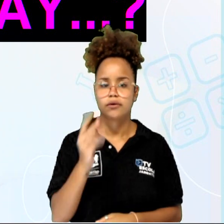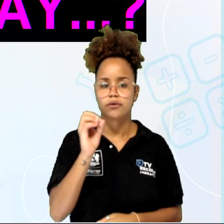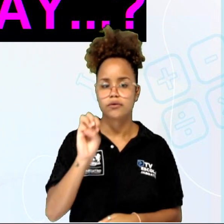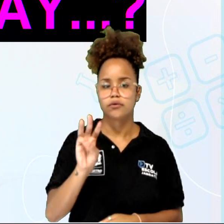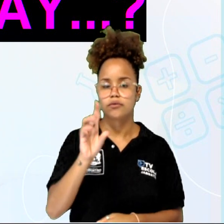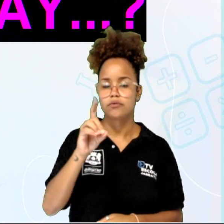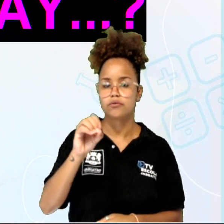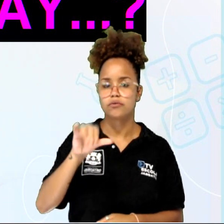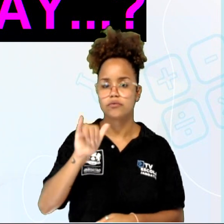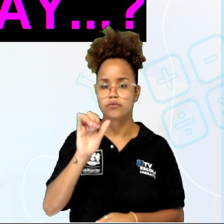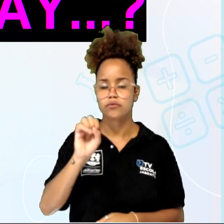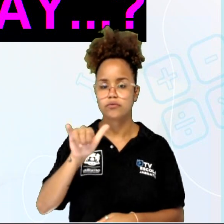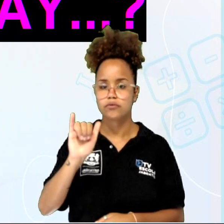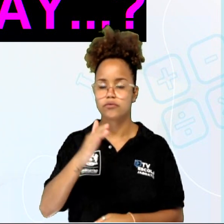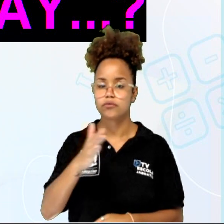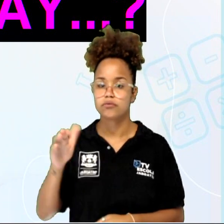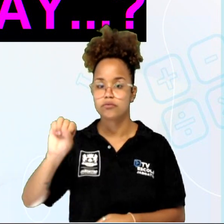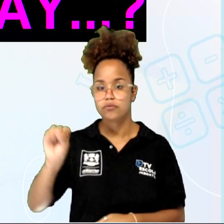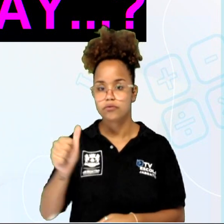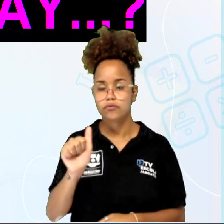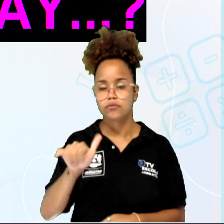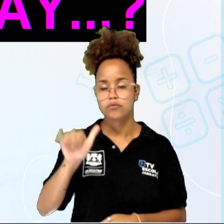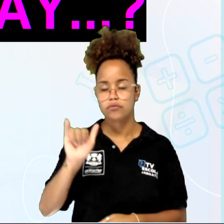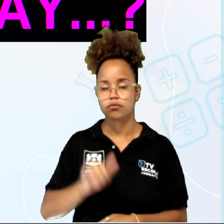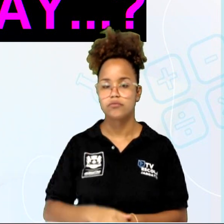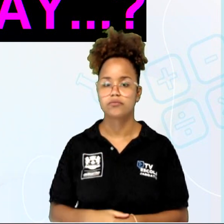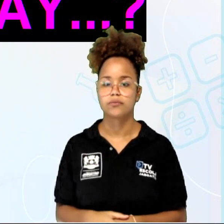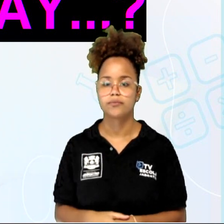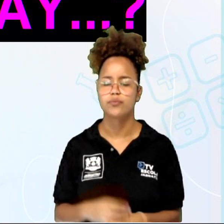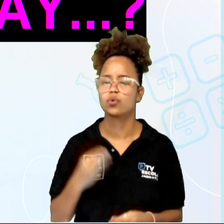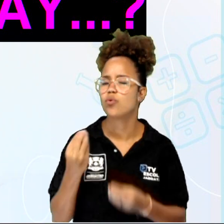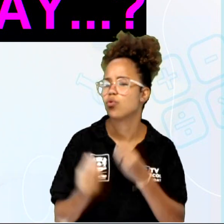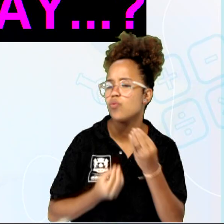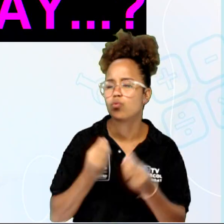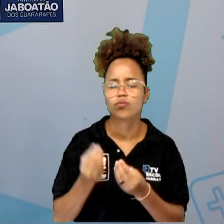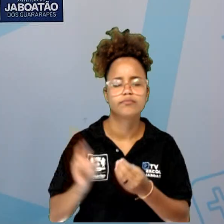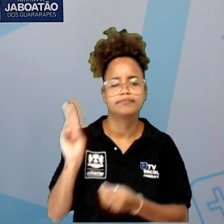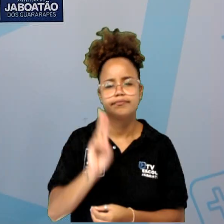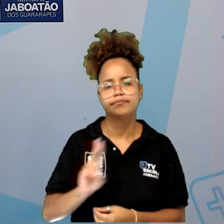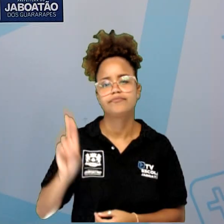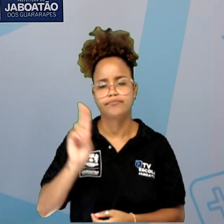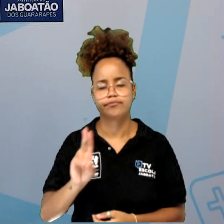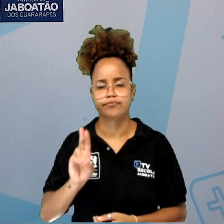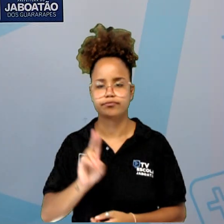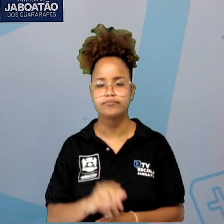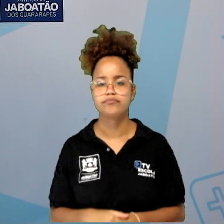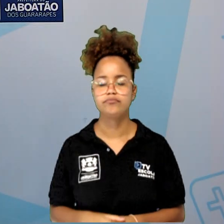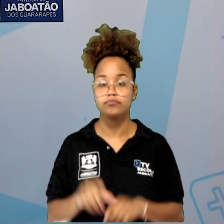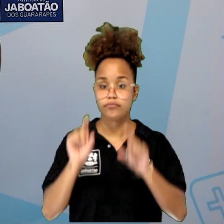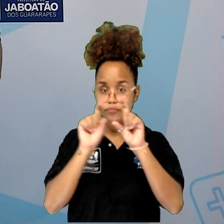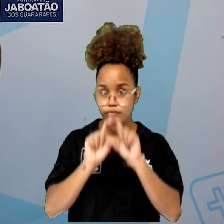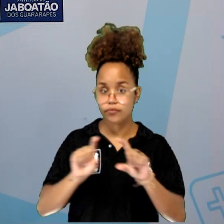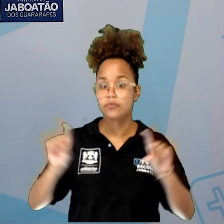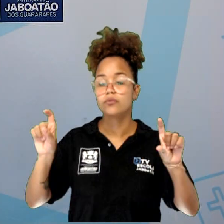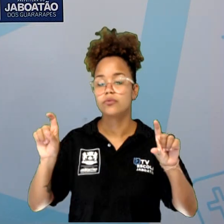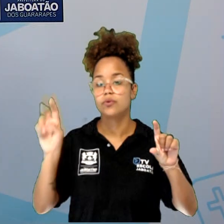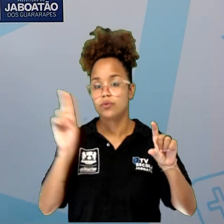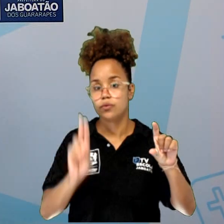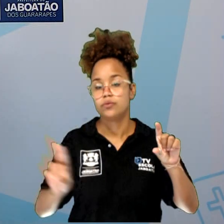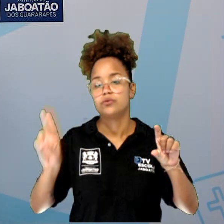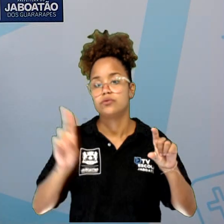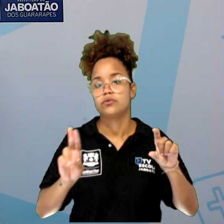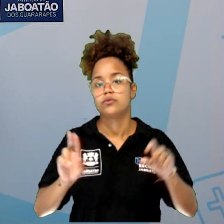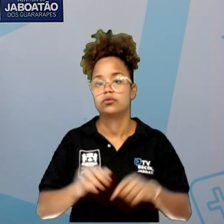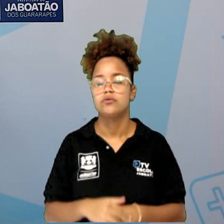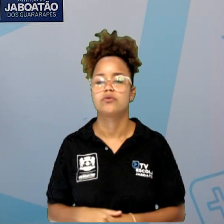say? Quando é que a gente usa esse how do you say? How do you say a gente usa